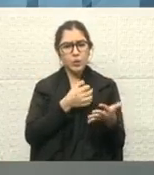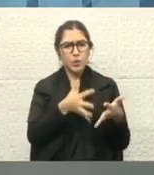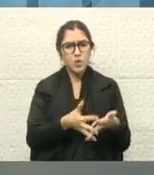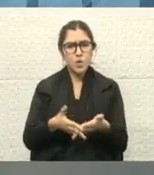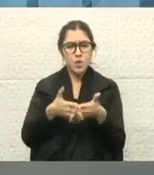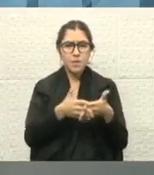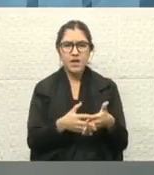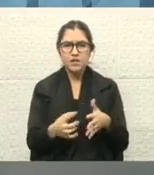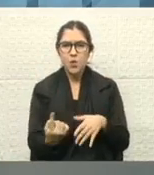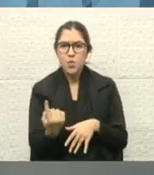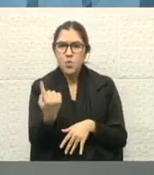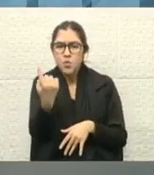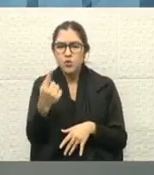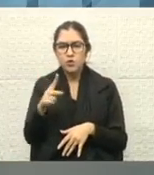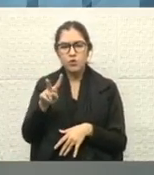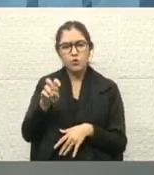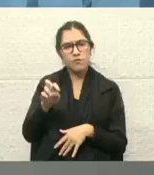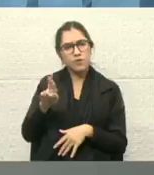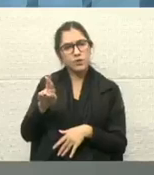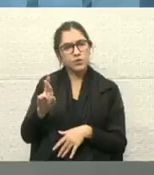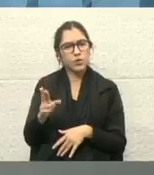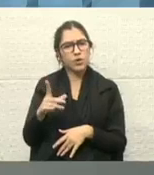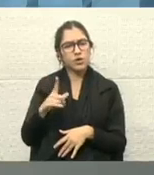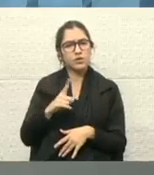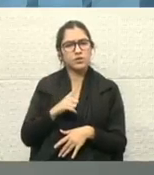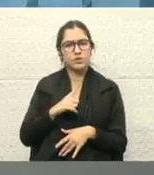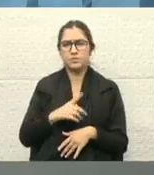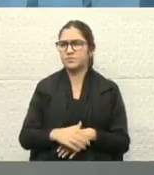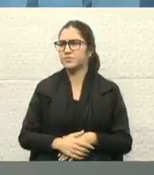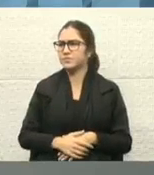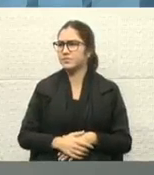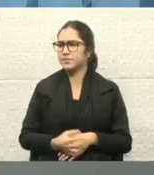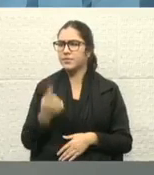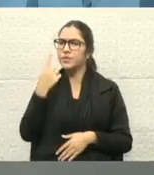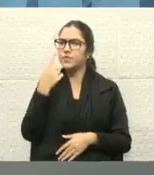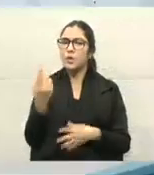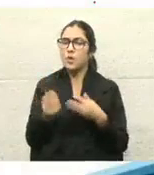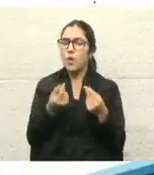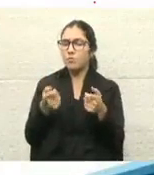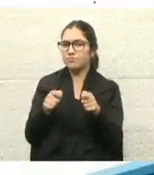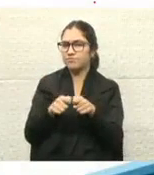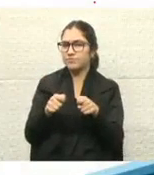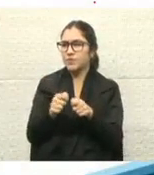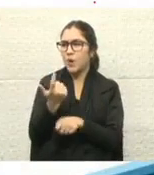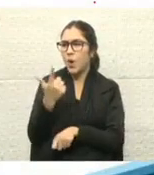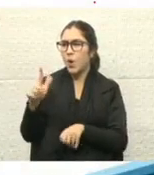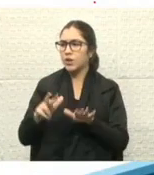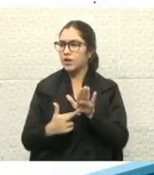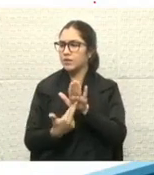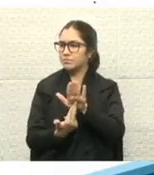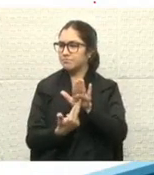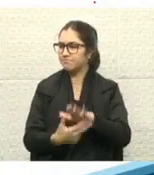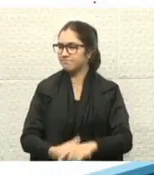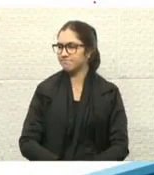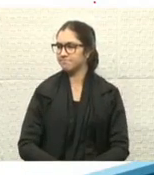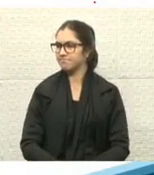complexo a um único vetor no plano complexo. Vamos verificar no quadro essa outra